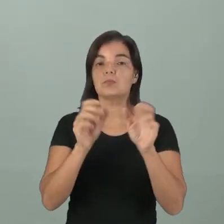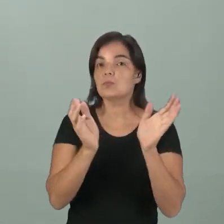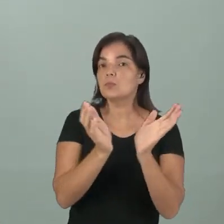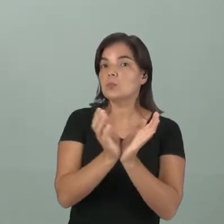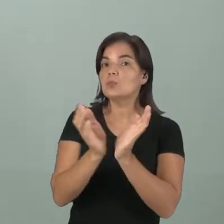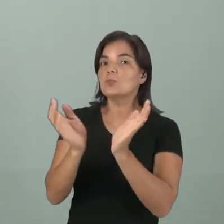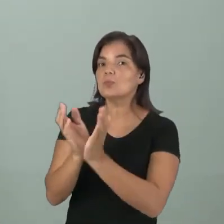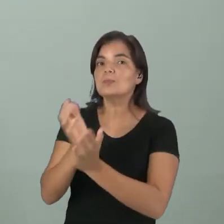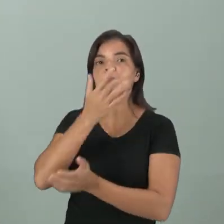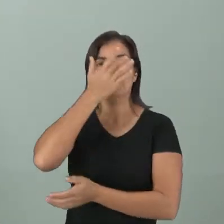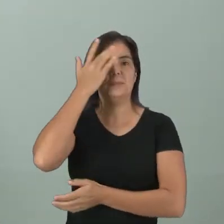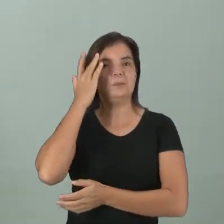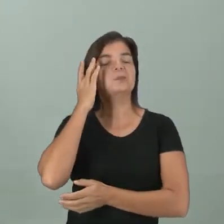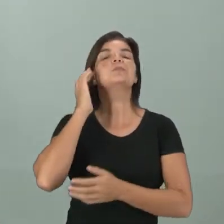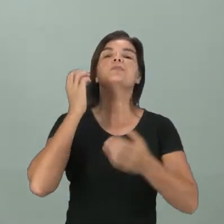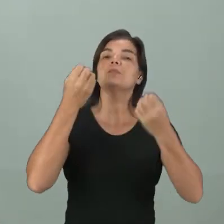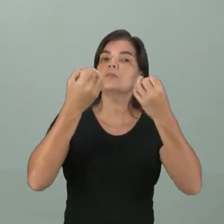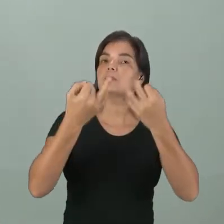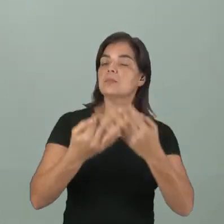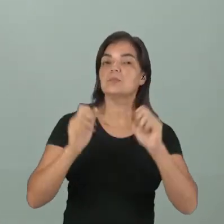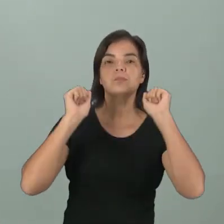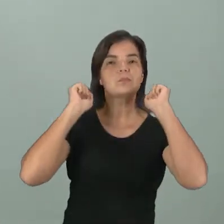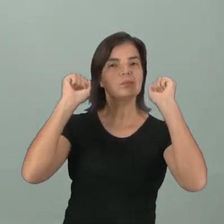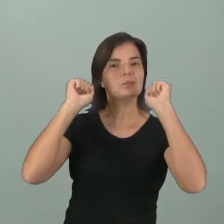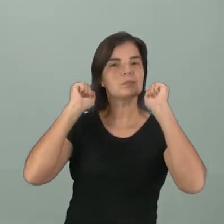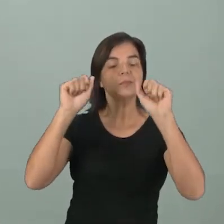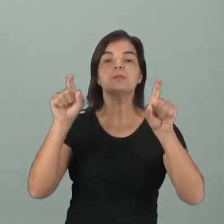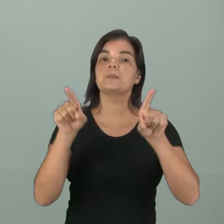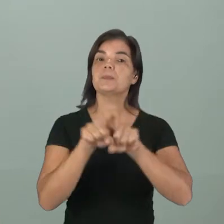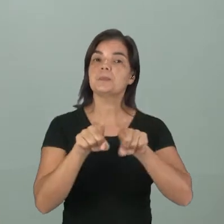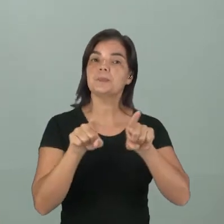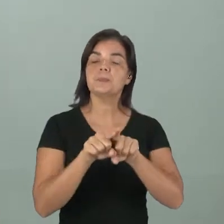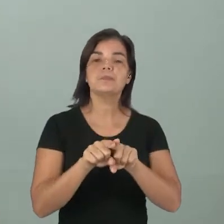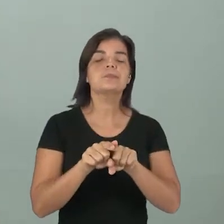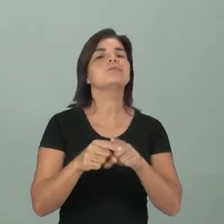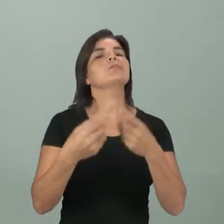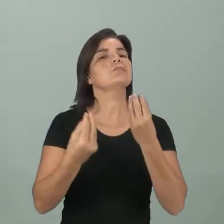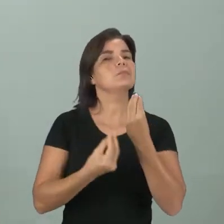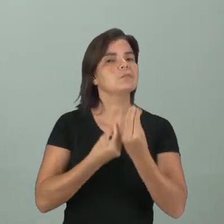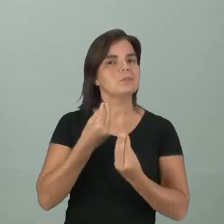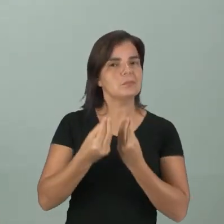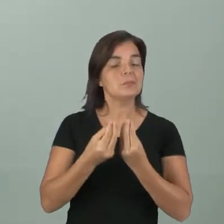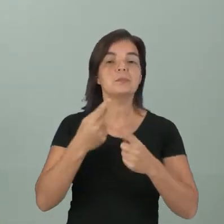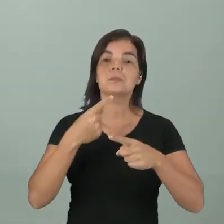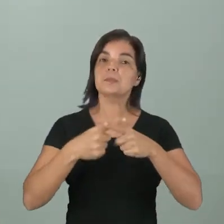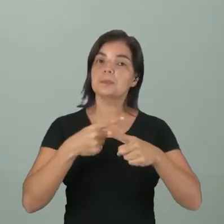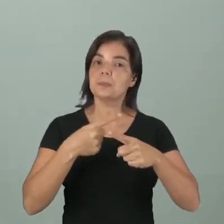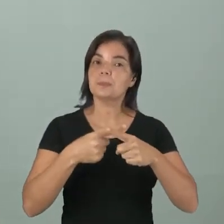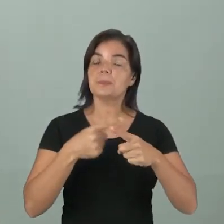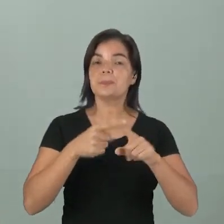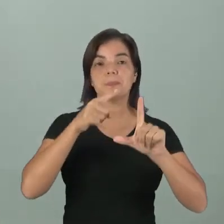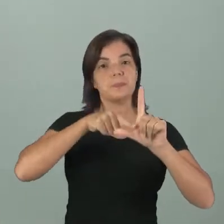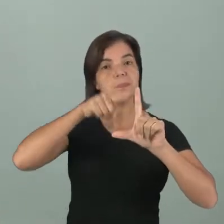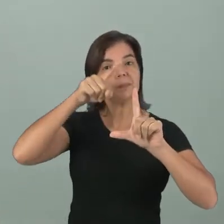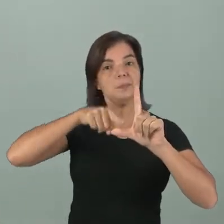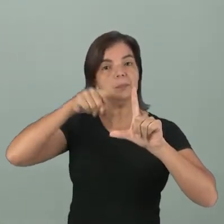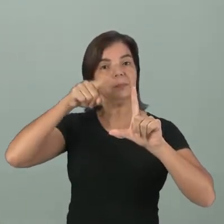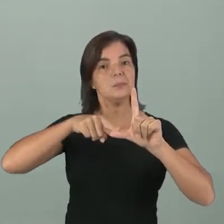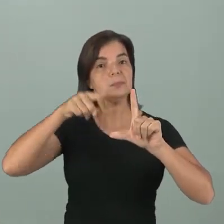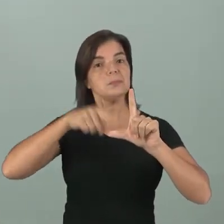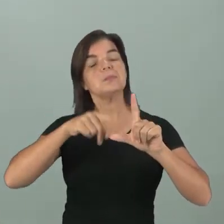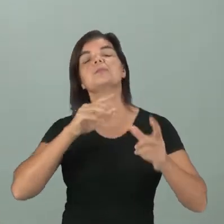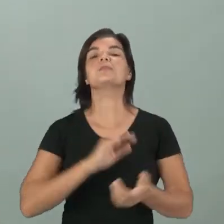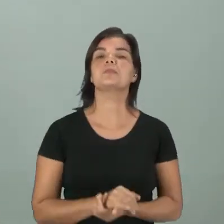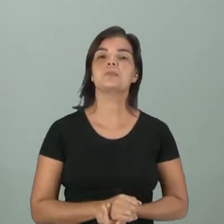grupo de pessoas. E aqui nós estamos falando de torcidas. Então vamos ver que situação e o porquê que esse gráfico de barras